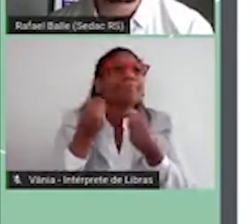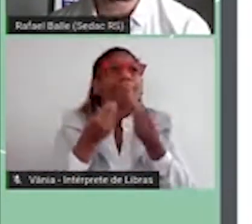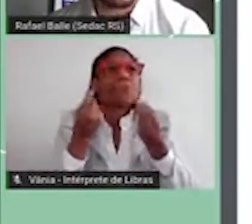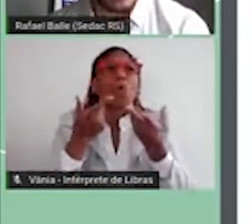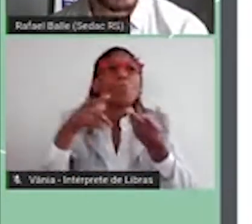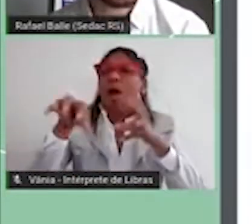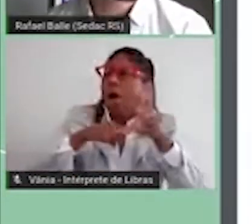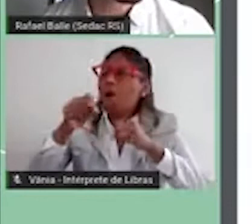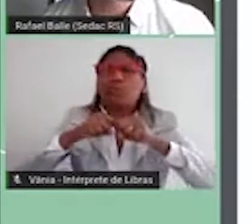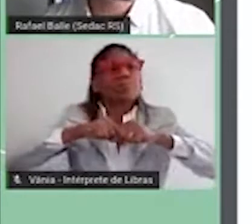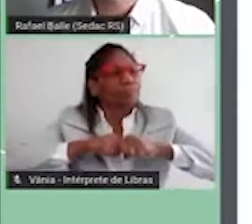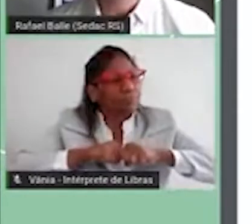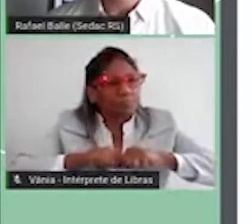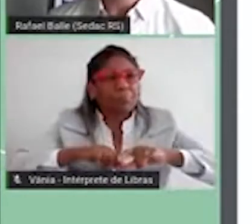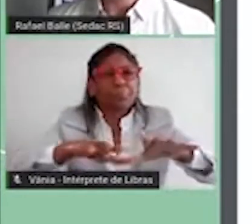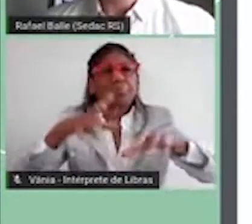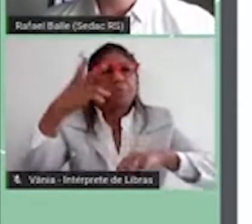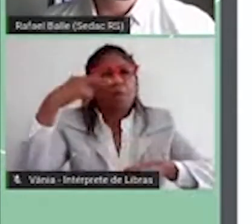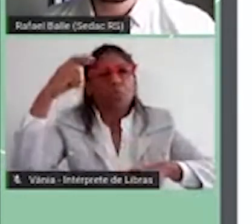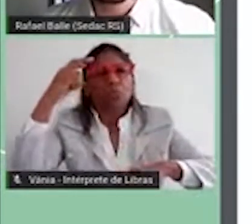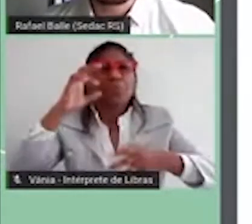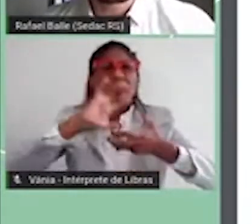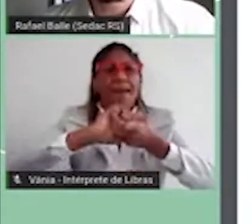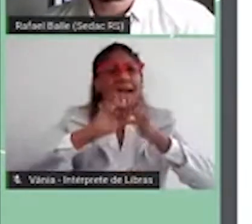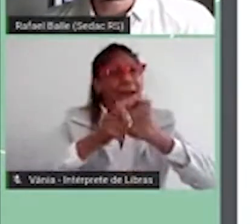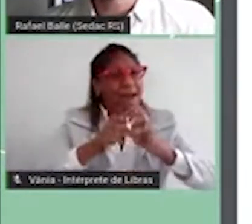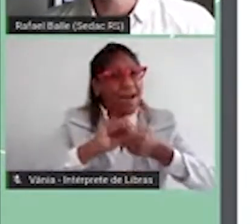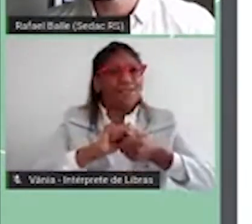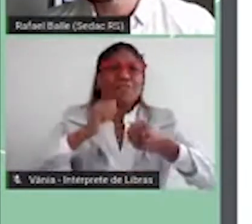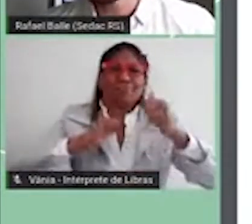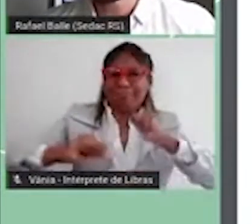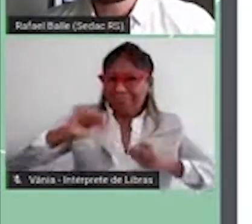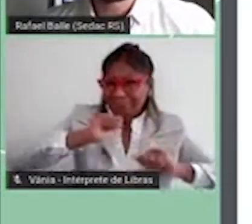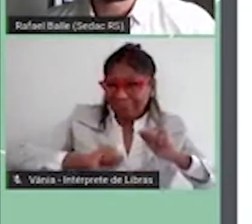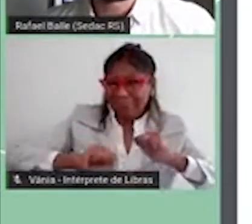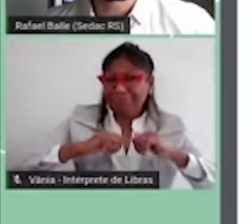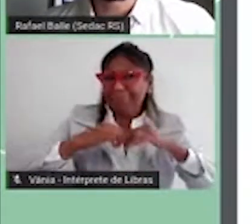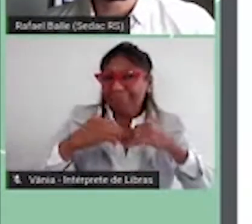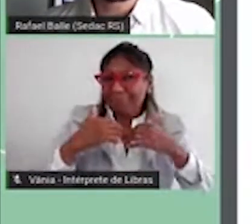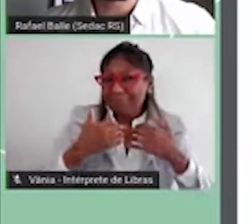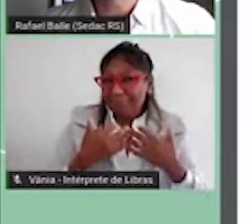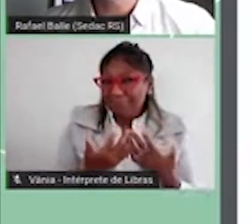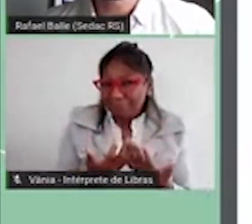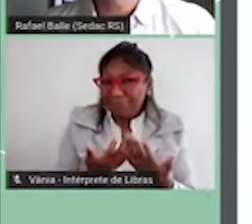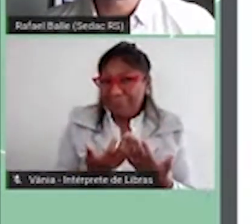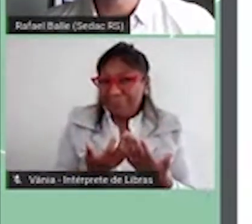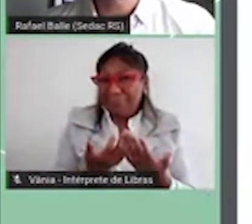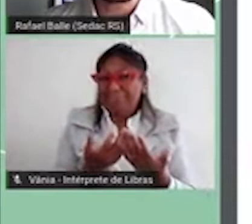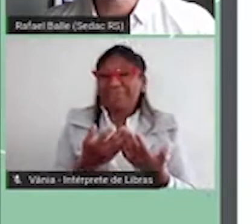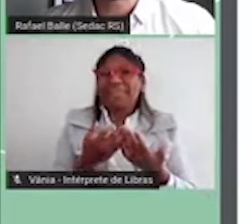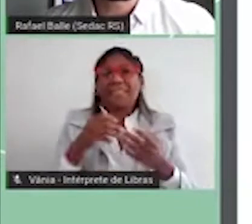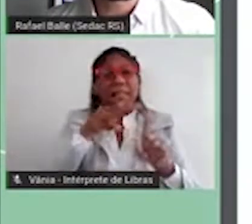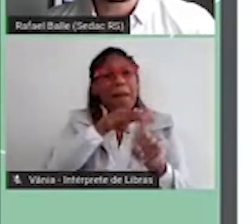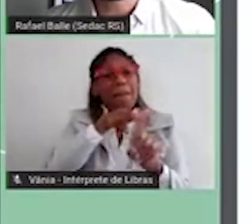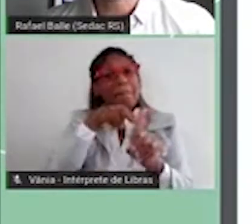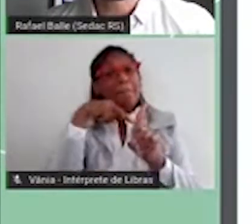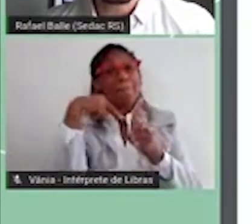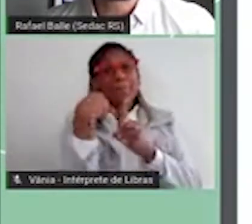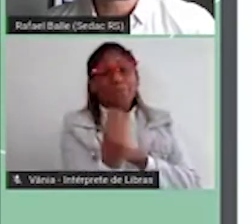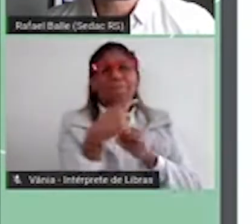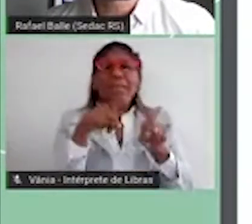levar cultura, levar arte para as pessoas, e nessa perspectiva também a questão de produções culturais é